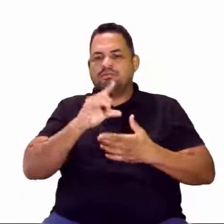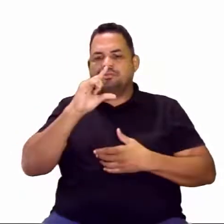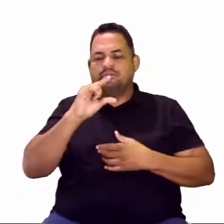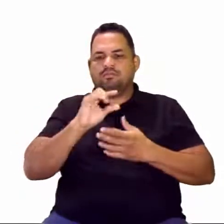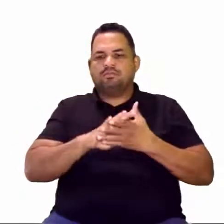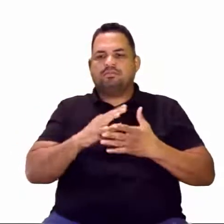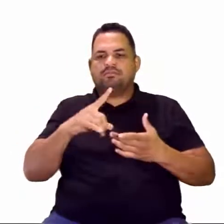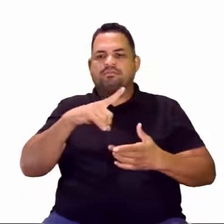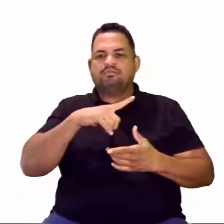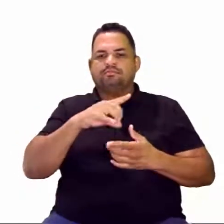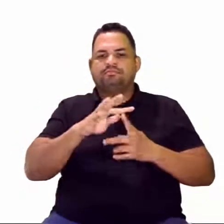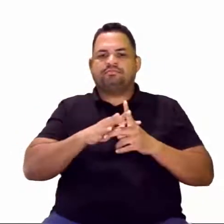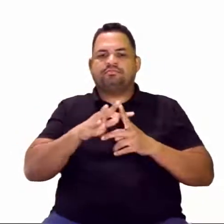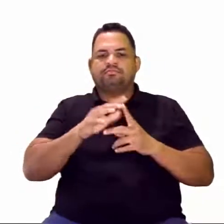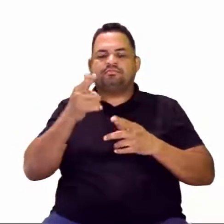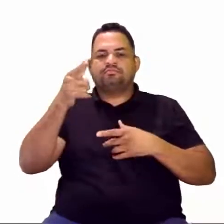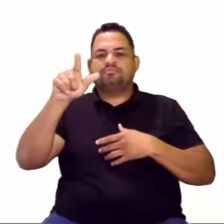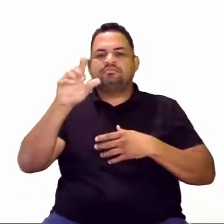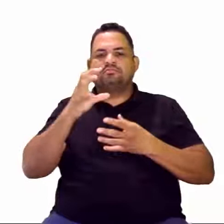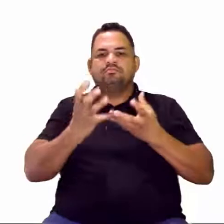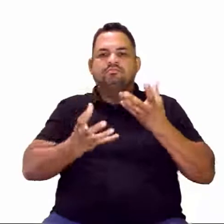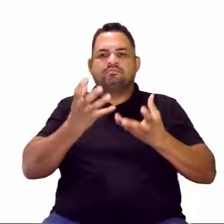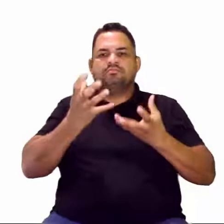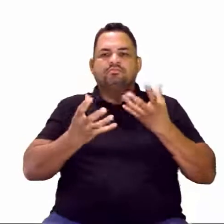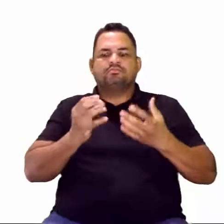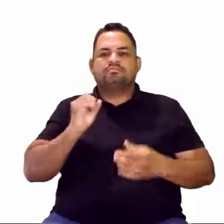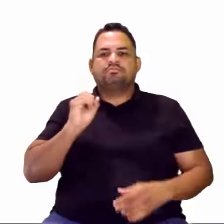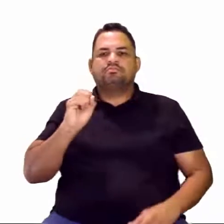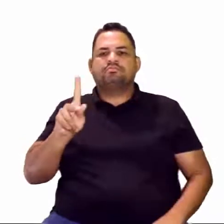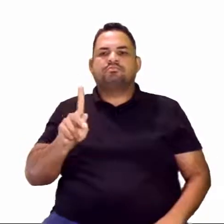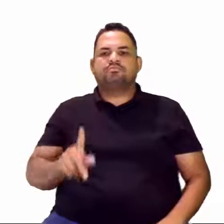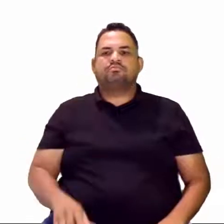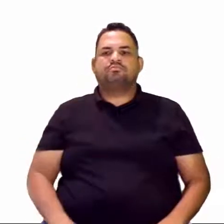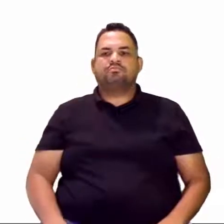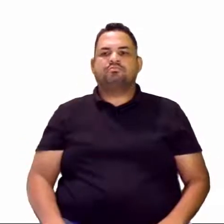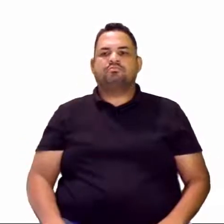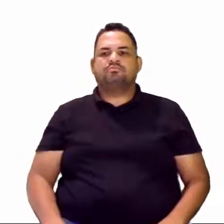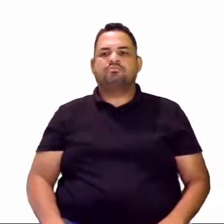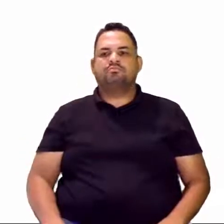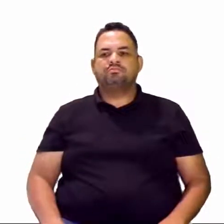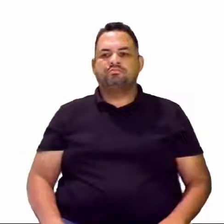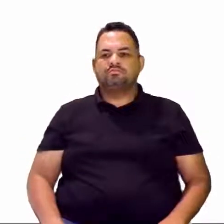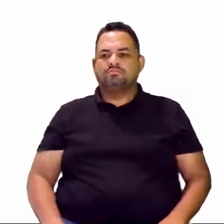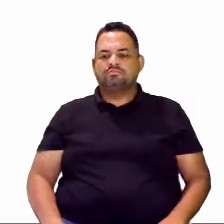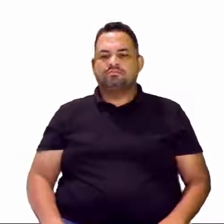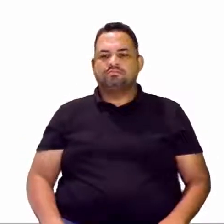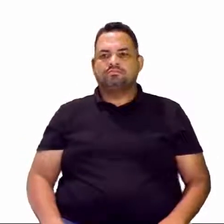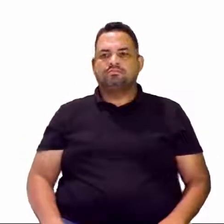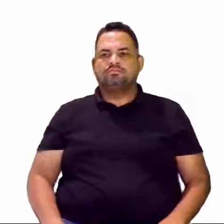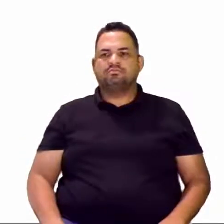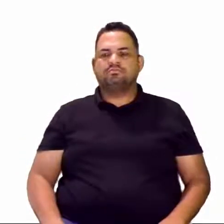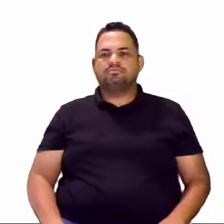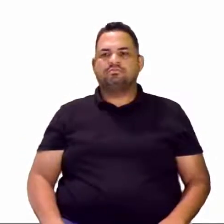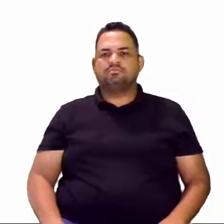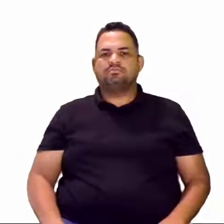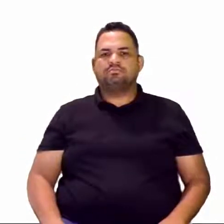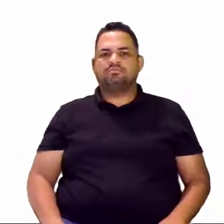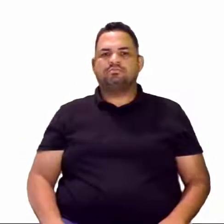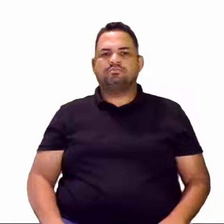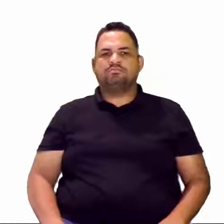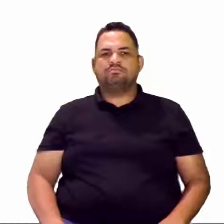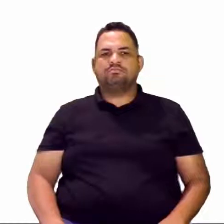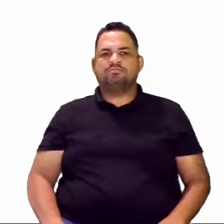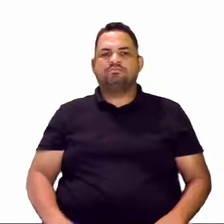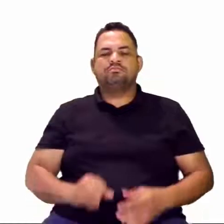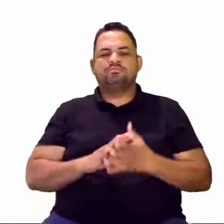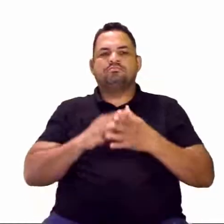menos temperatura, a água consiga ferver. Ok? Vamos aqui só para o comentário, que